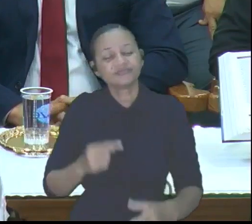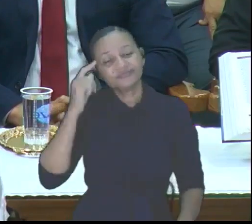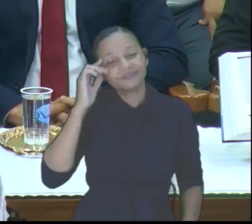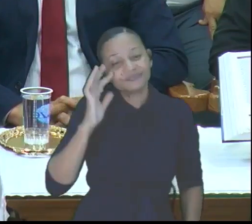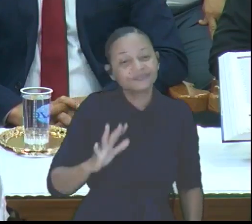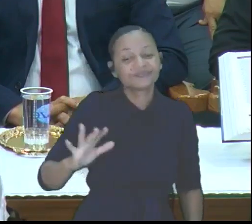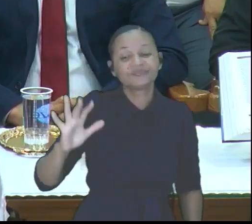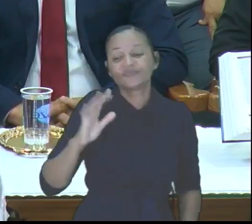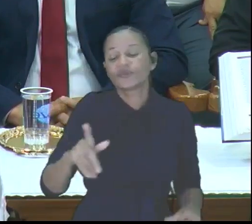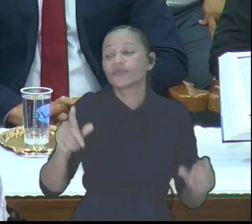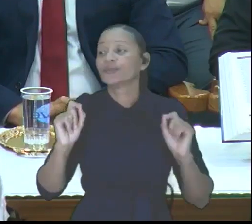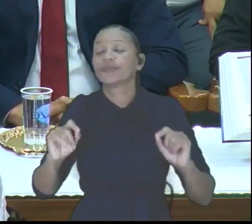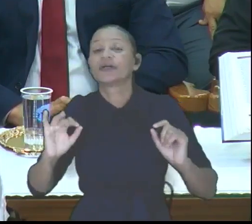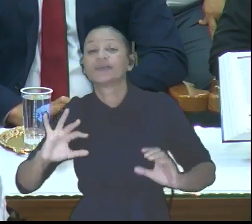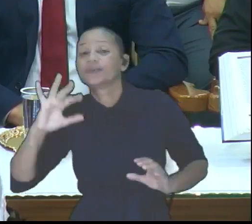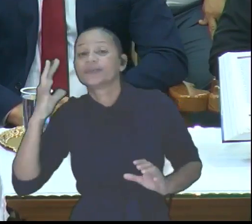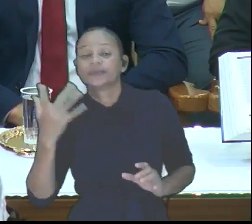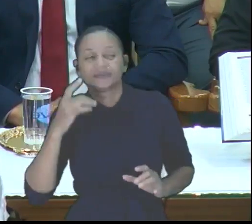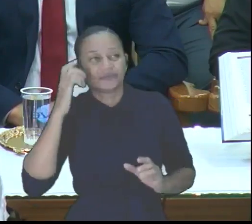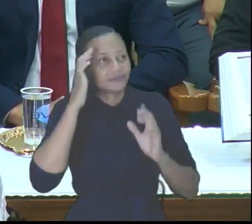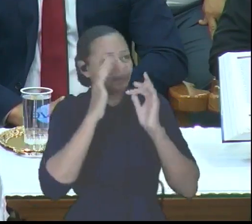Imagine o que passou na mente de Tomé.